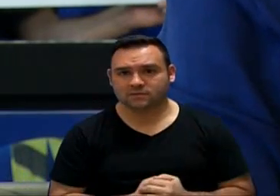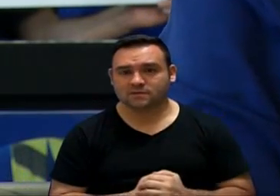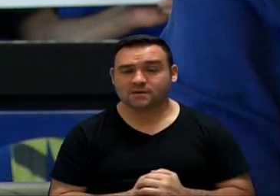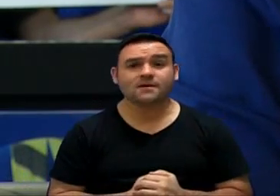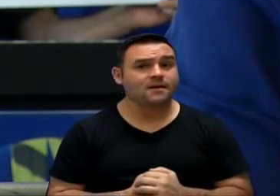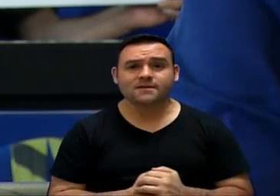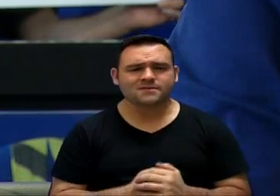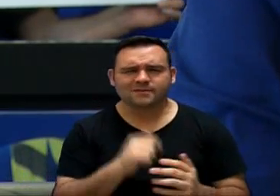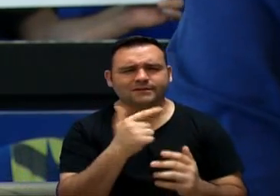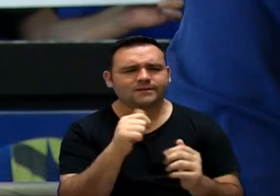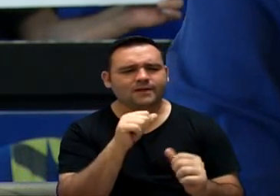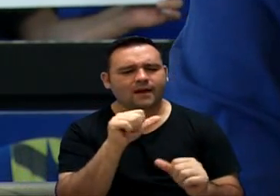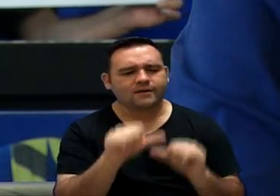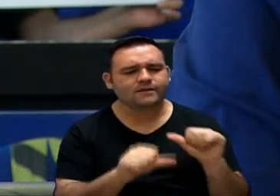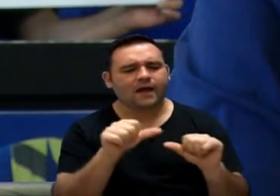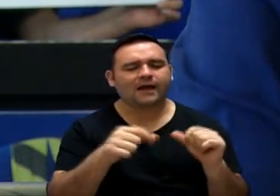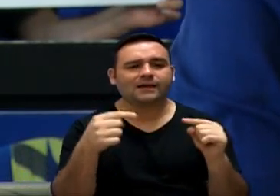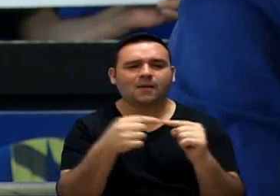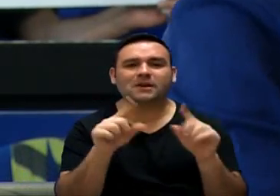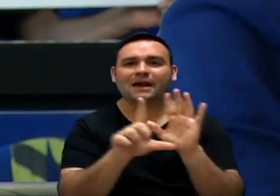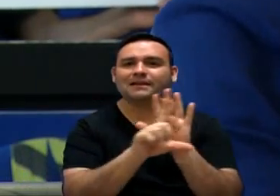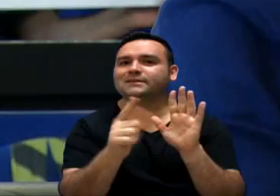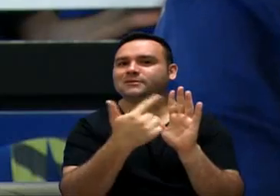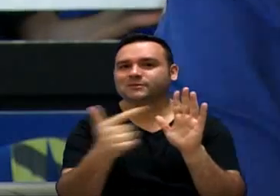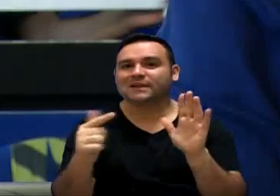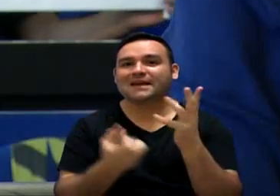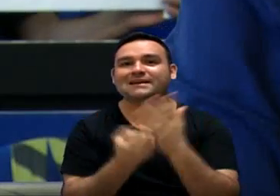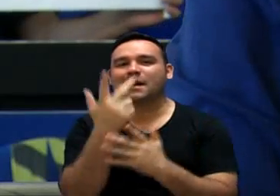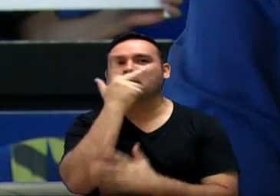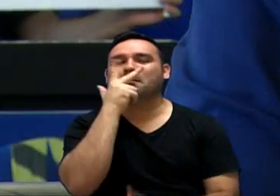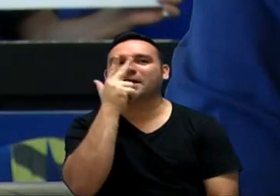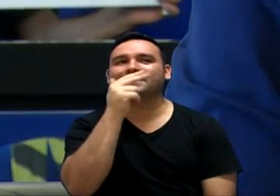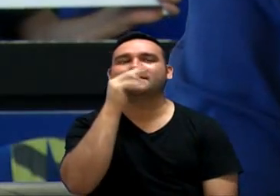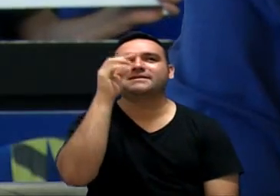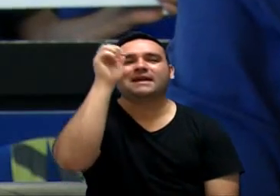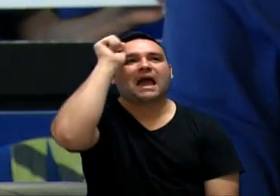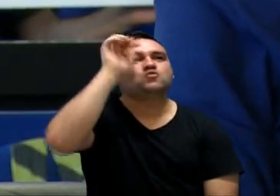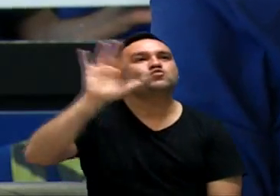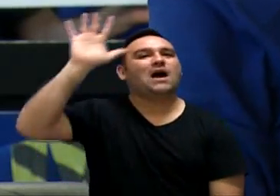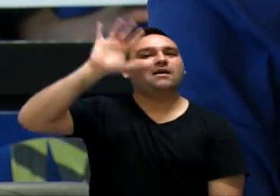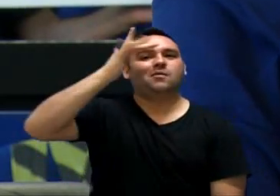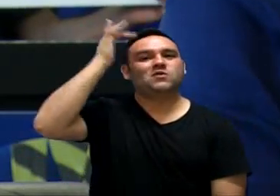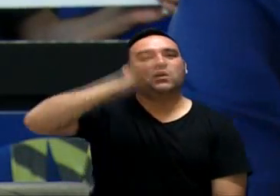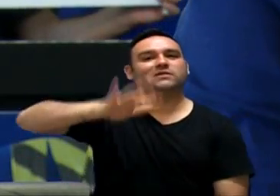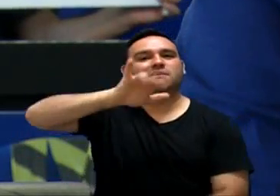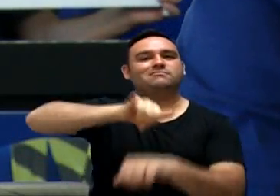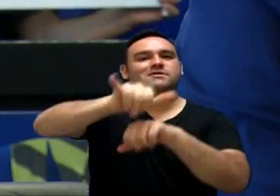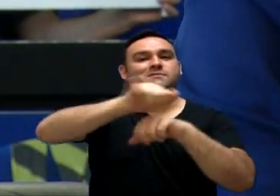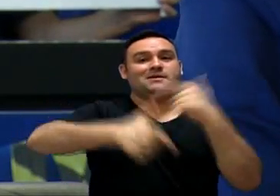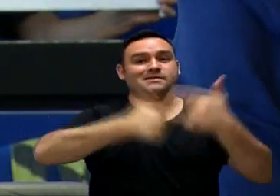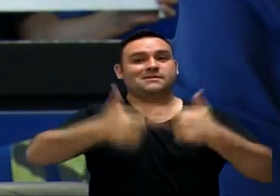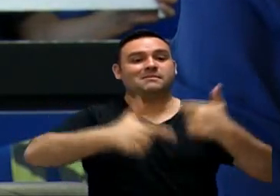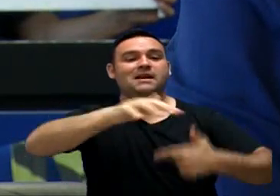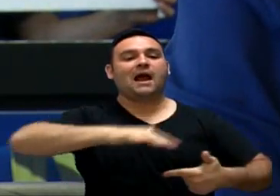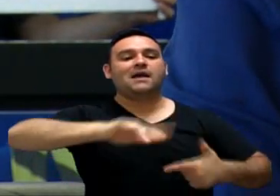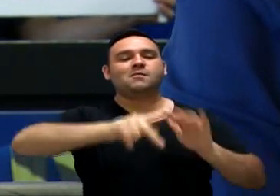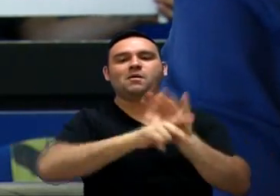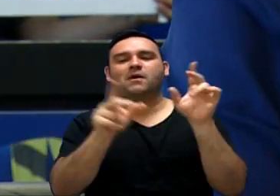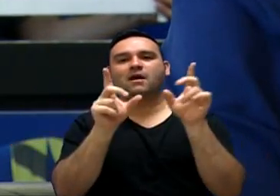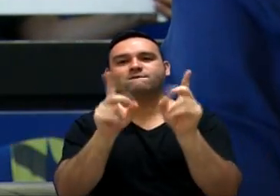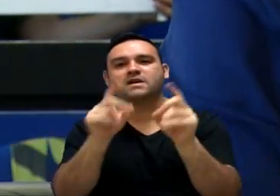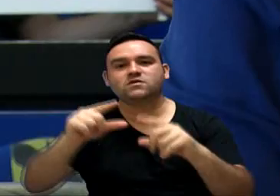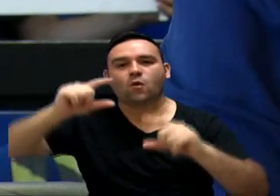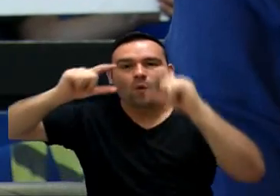Ele não será transformado na cidade de Sorocaba e criar uma ilusão para todos aqueles que trabalham no setor de